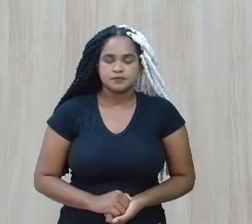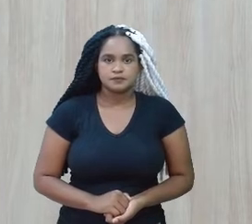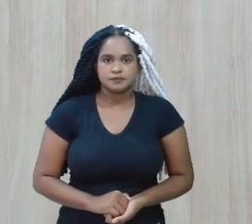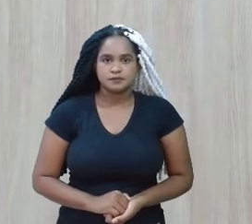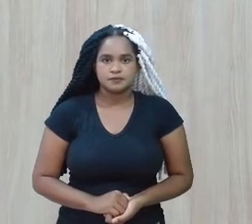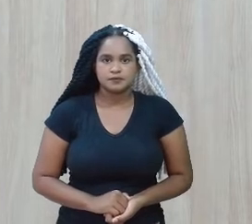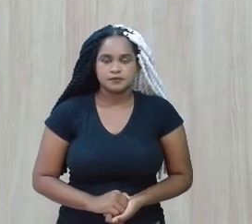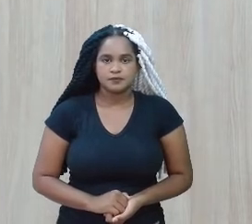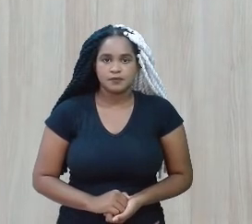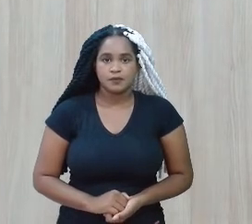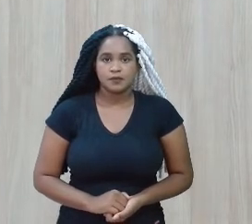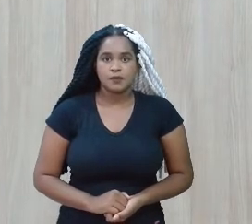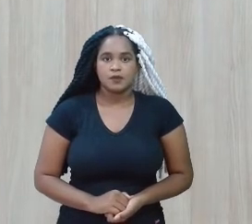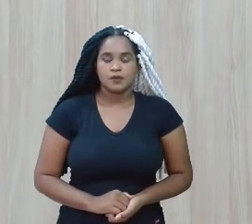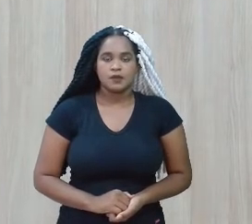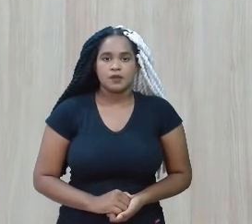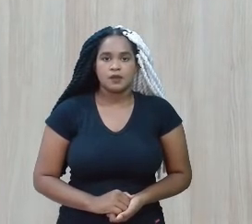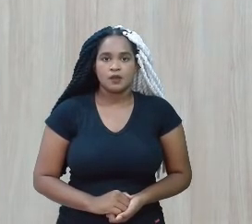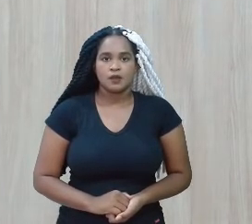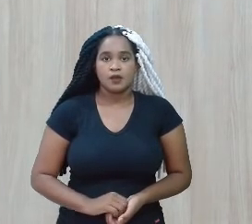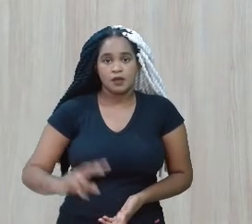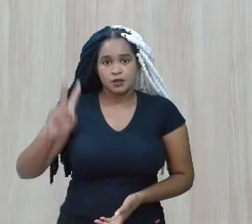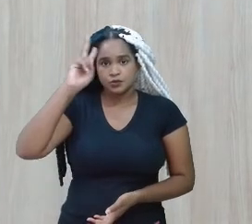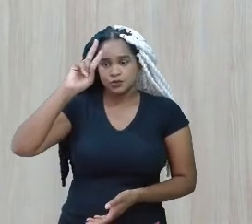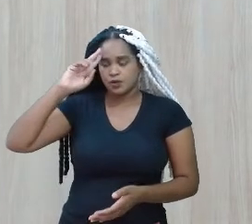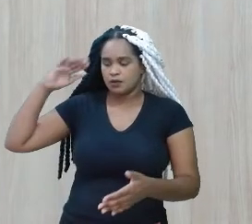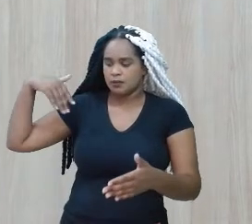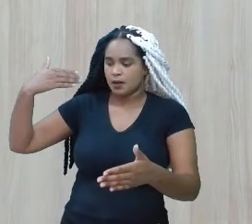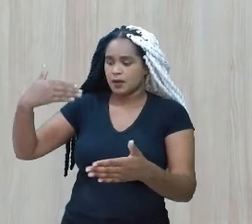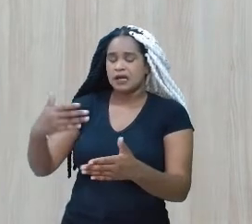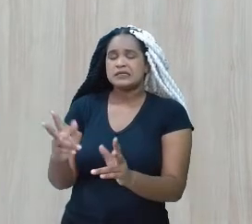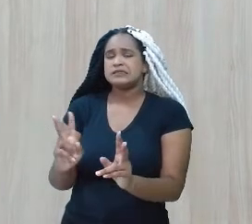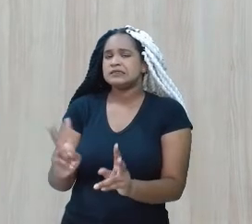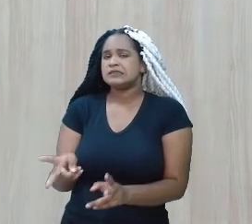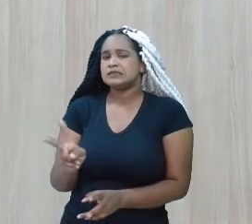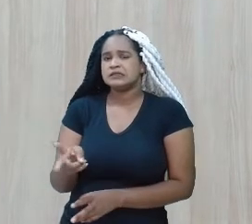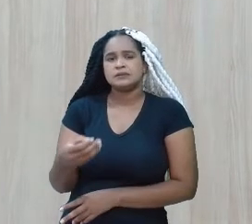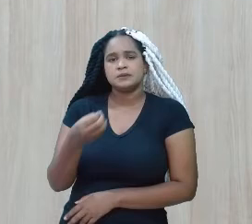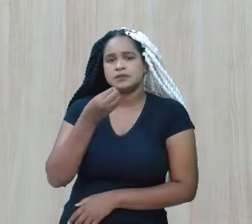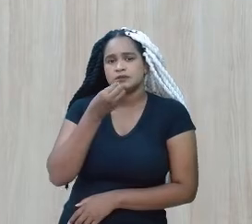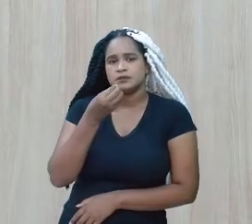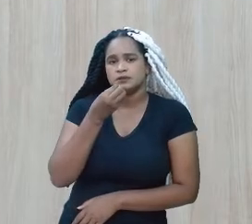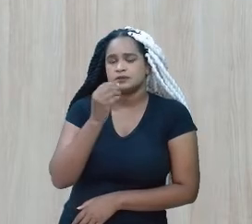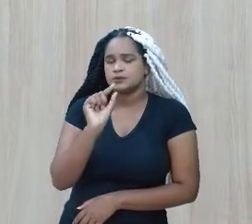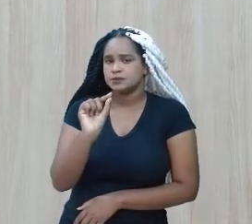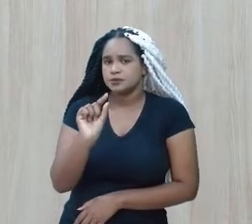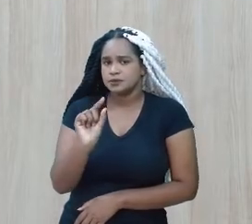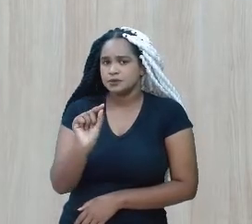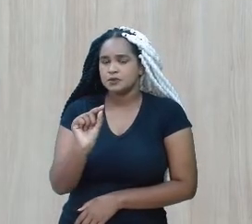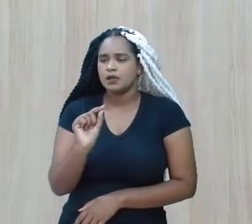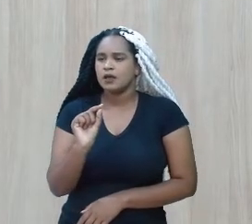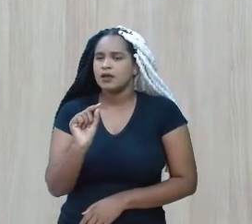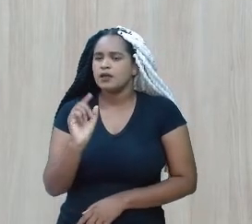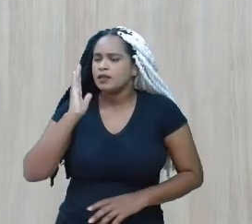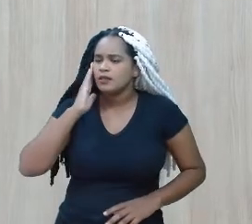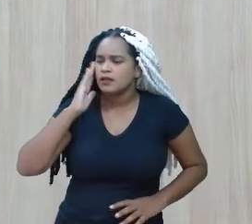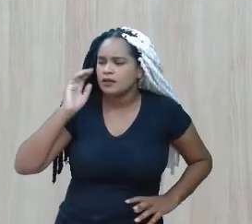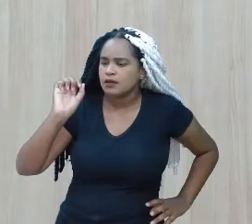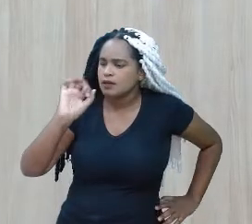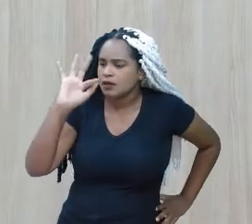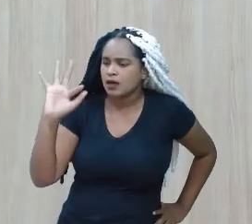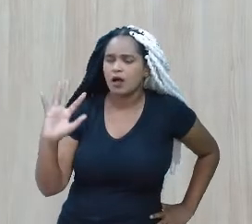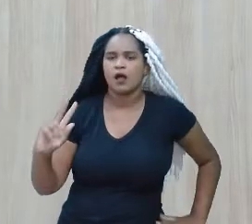toda a nossa história humana, sempre houve aquela necessidade de saber tudo o que